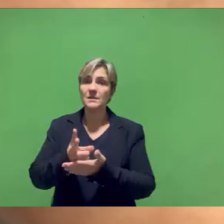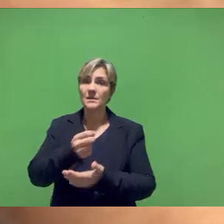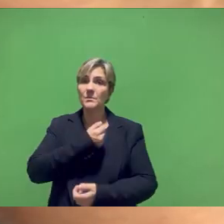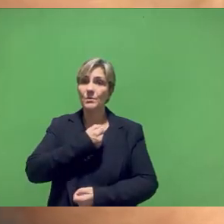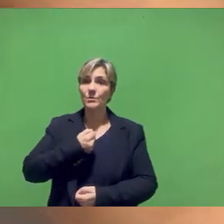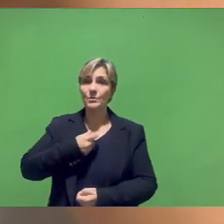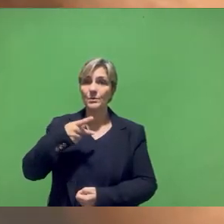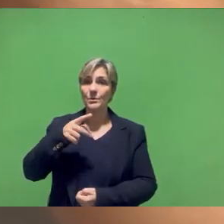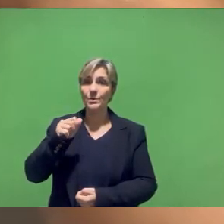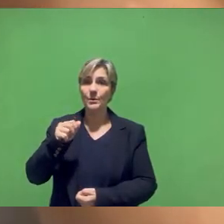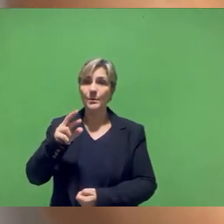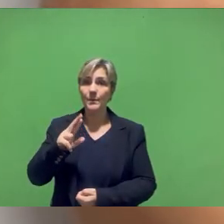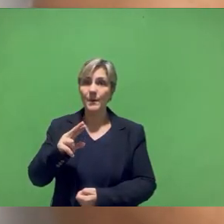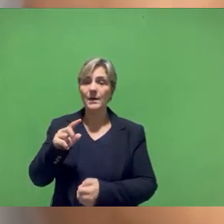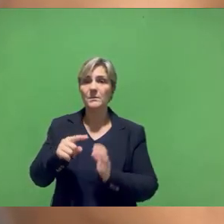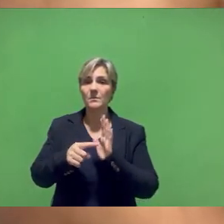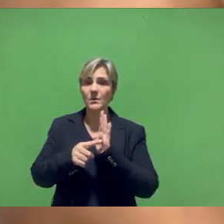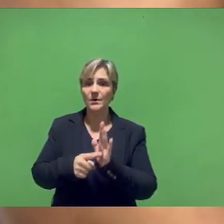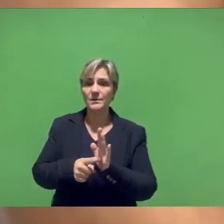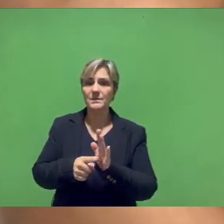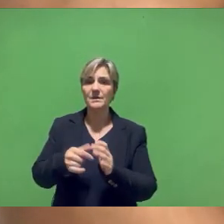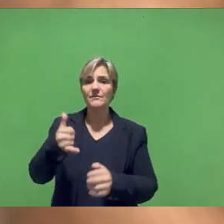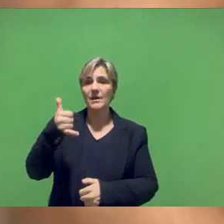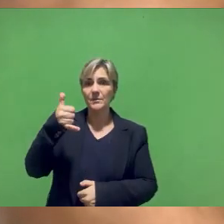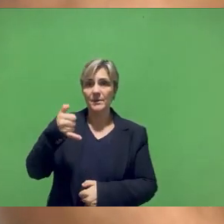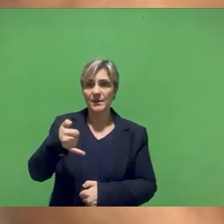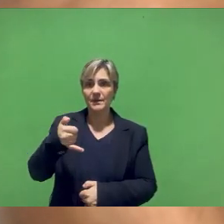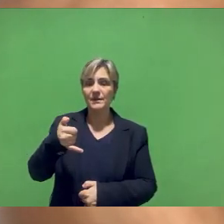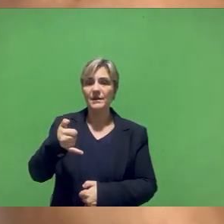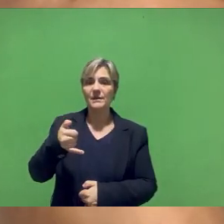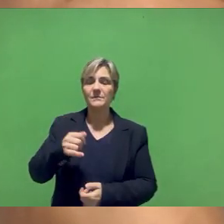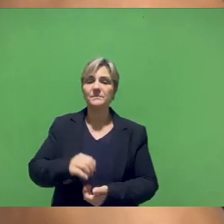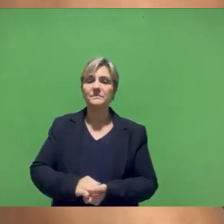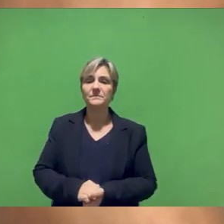numeração. Vai marcar, também vai apertar aqui pra